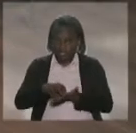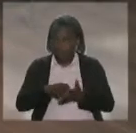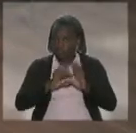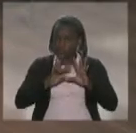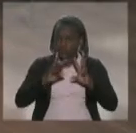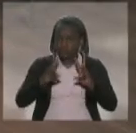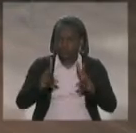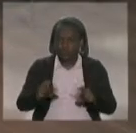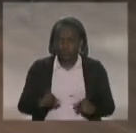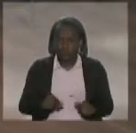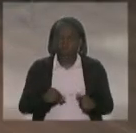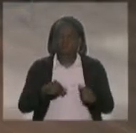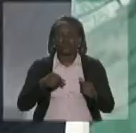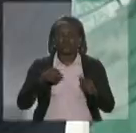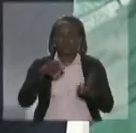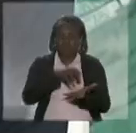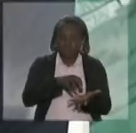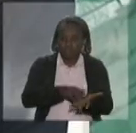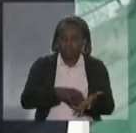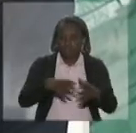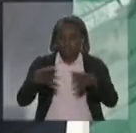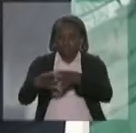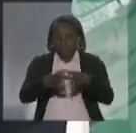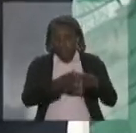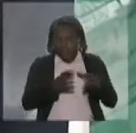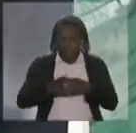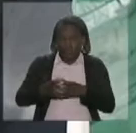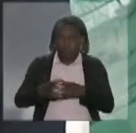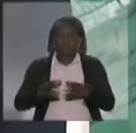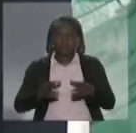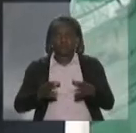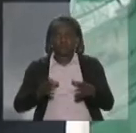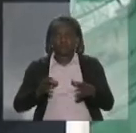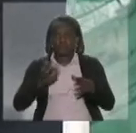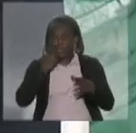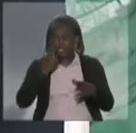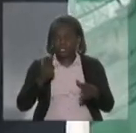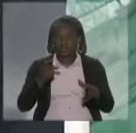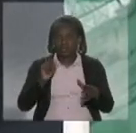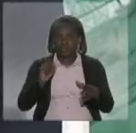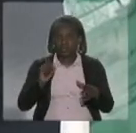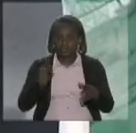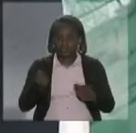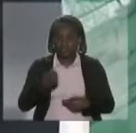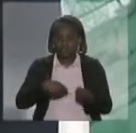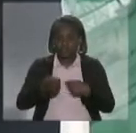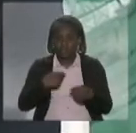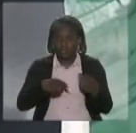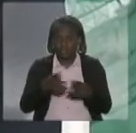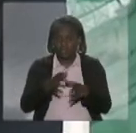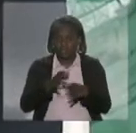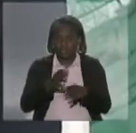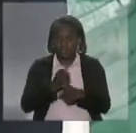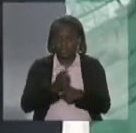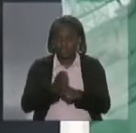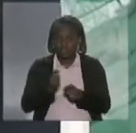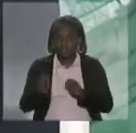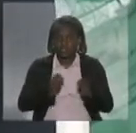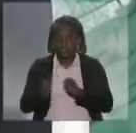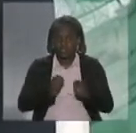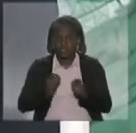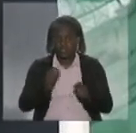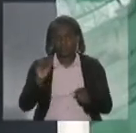todas essas fundações institutos órgãos autarquias me parece assim que a economia muito pequena diante do que